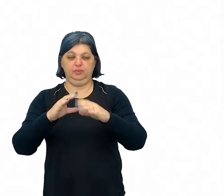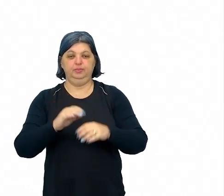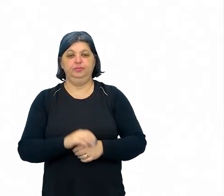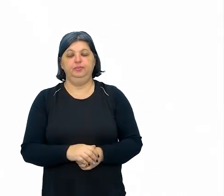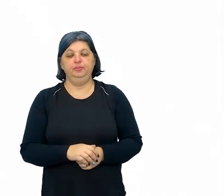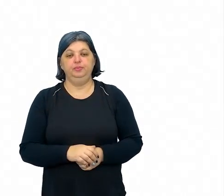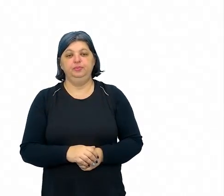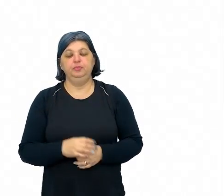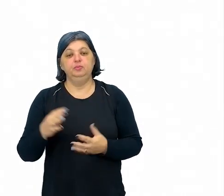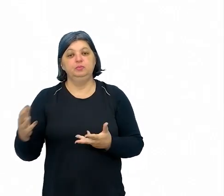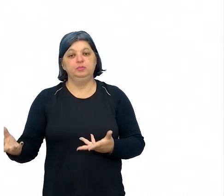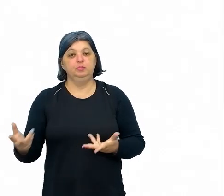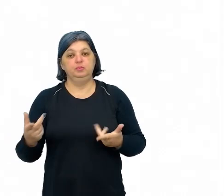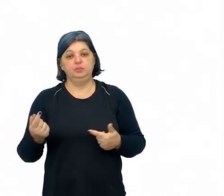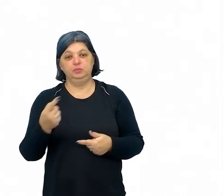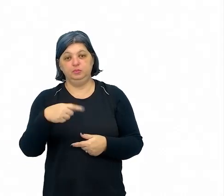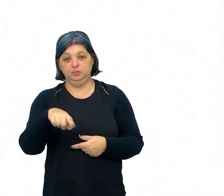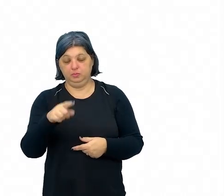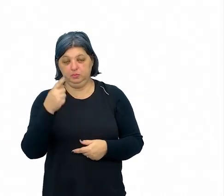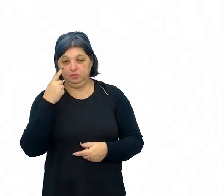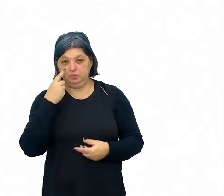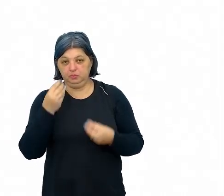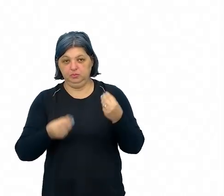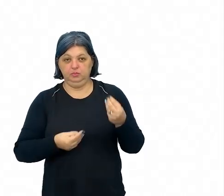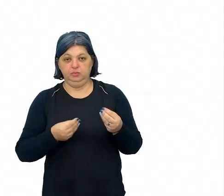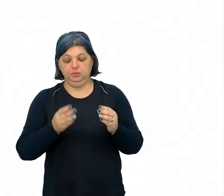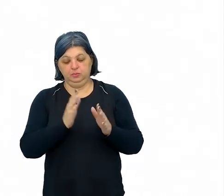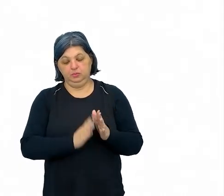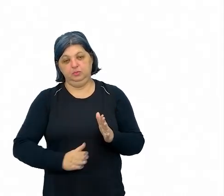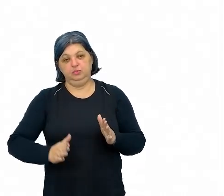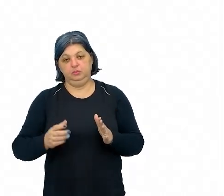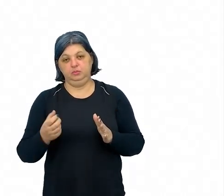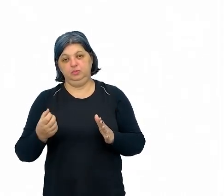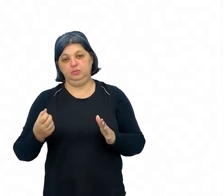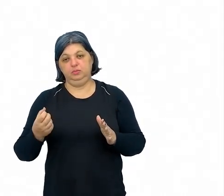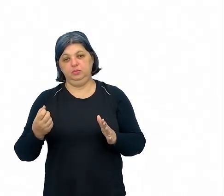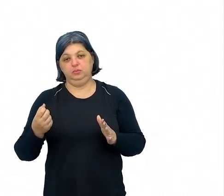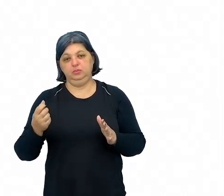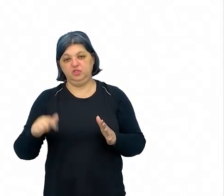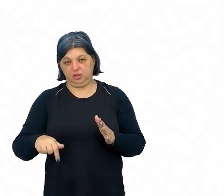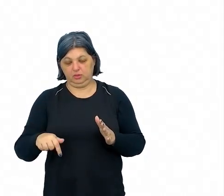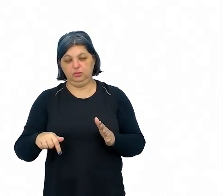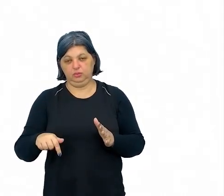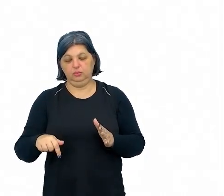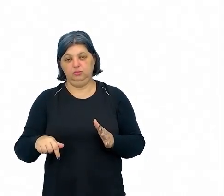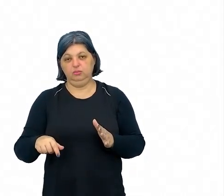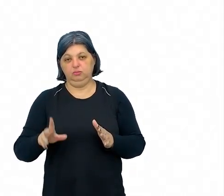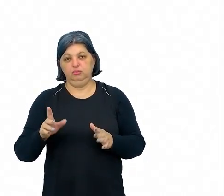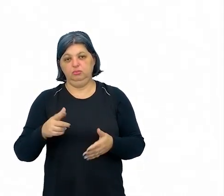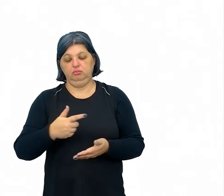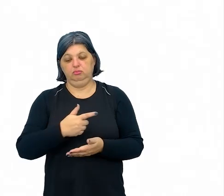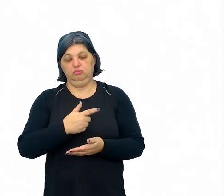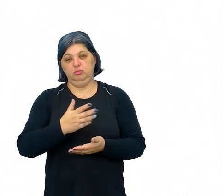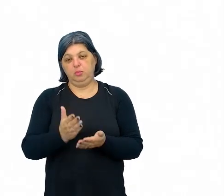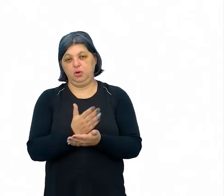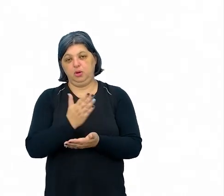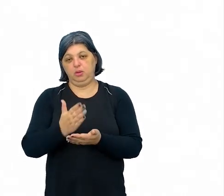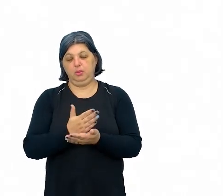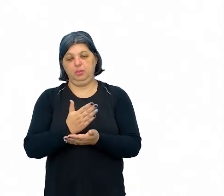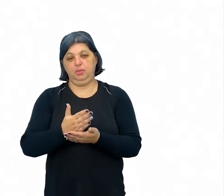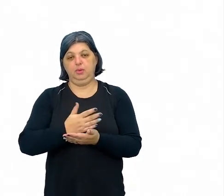a buscarem aí, né, na sequência de atividade 7, se vocês estiverem com o caderno,